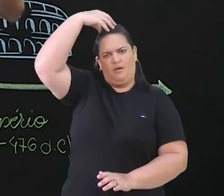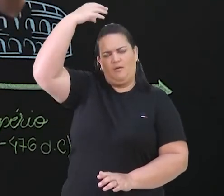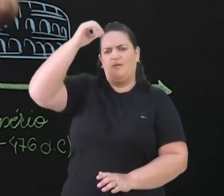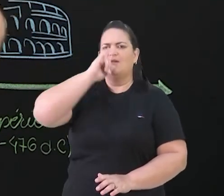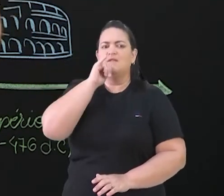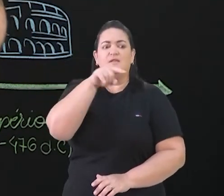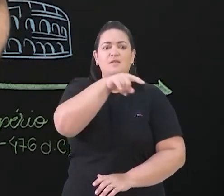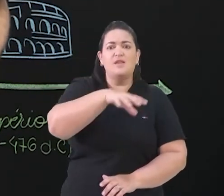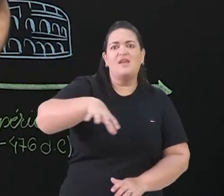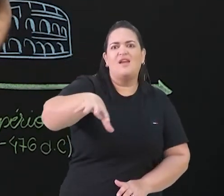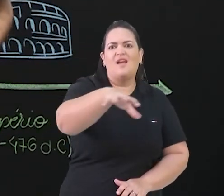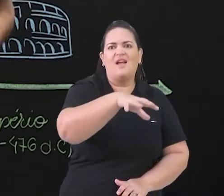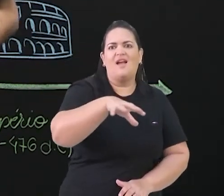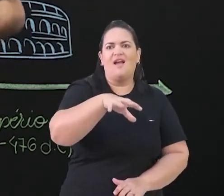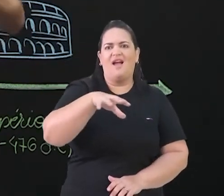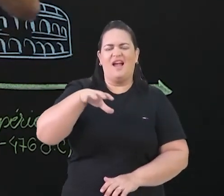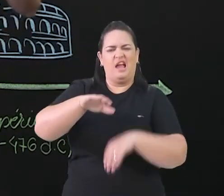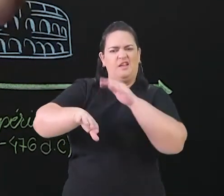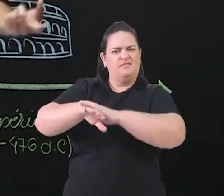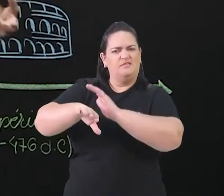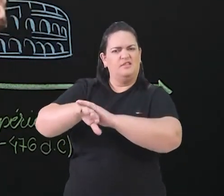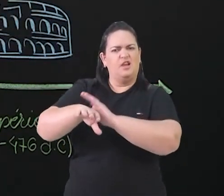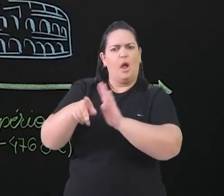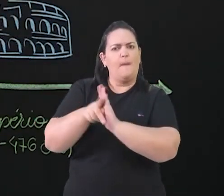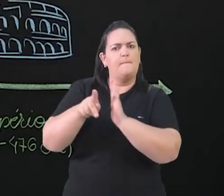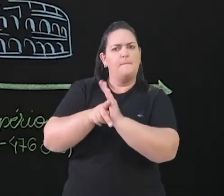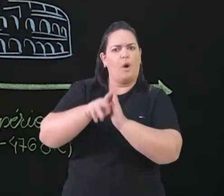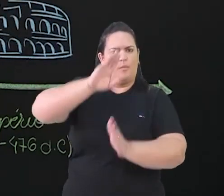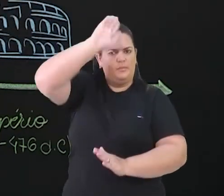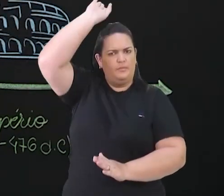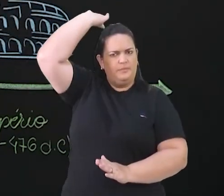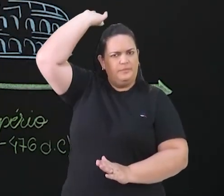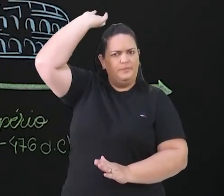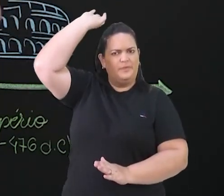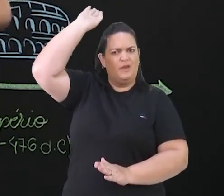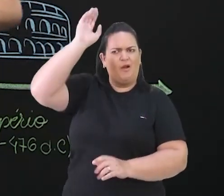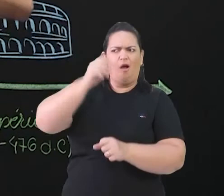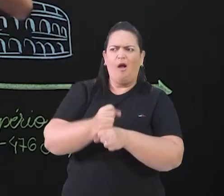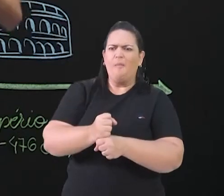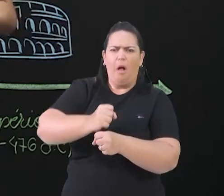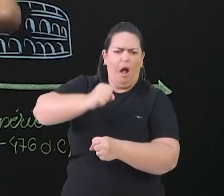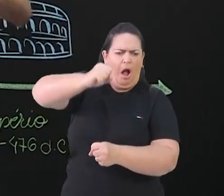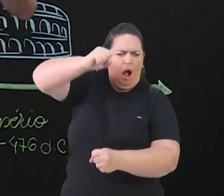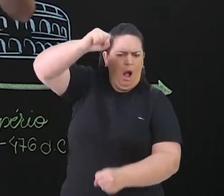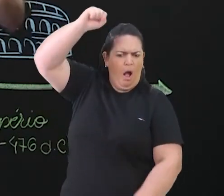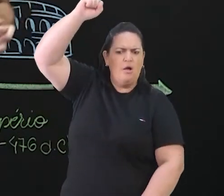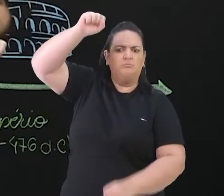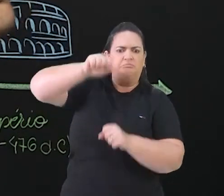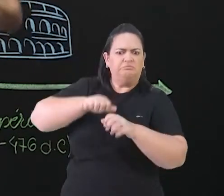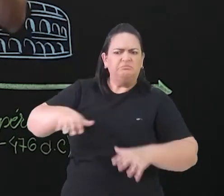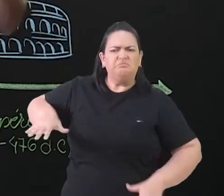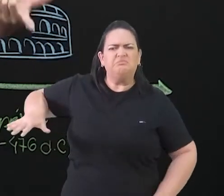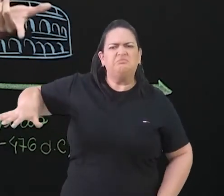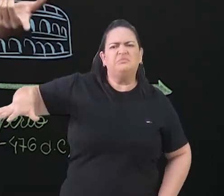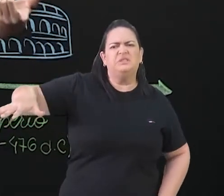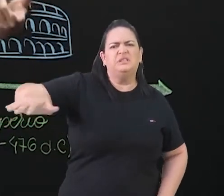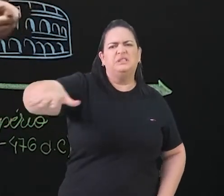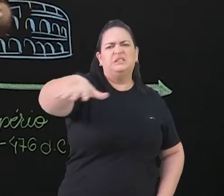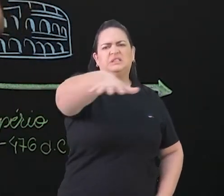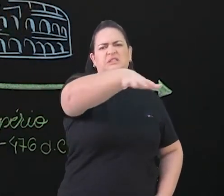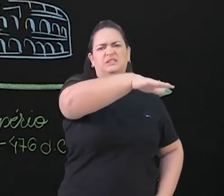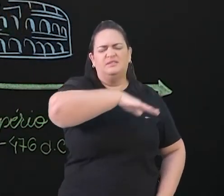dominava diretamente era tão grande para o mundo antigo que foi uma marca muito importante da